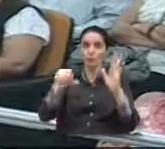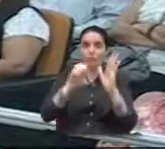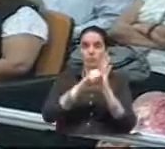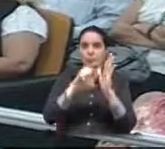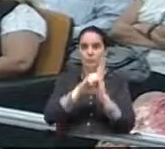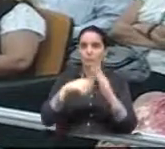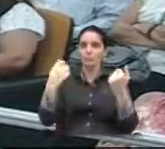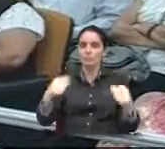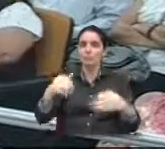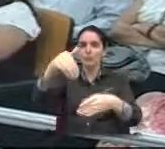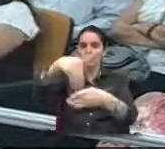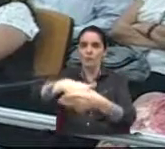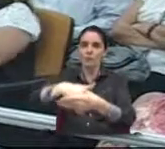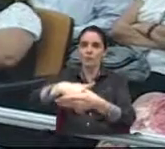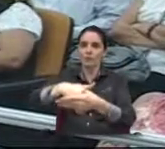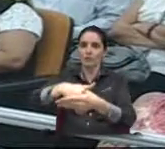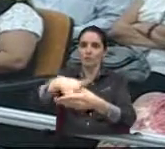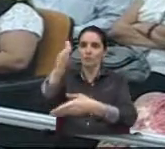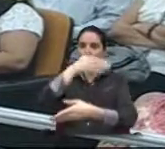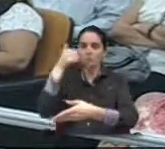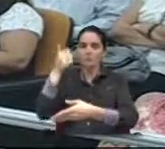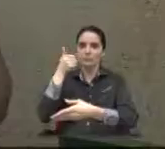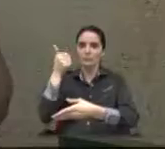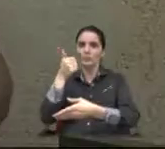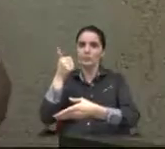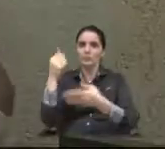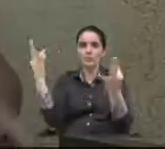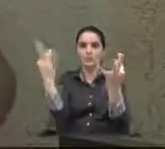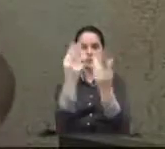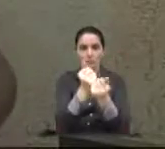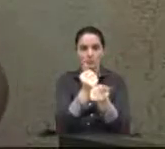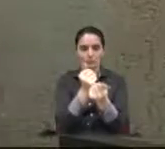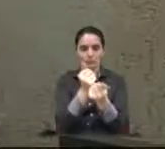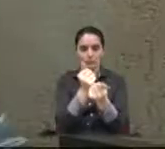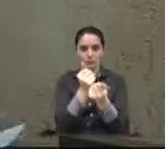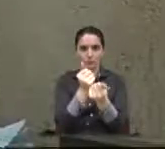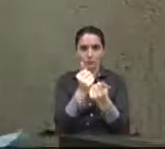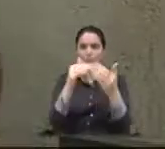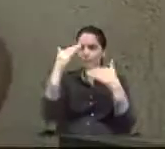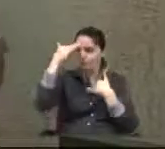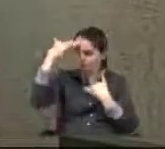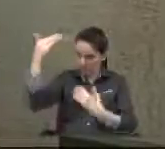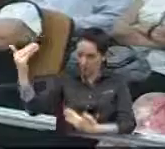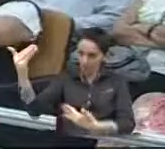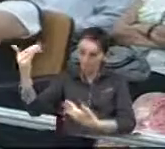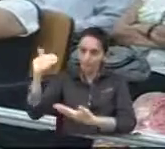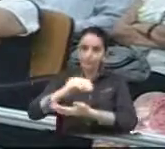hora dele ser votado já, para a melhoria de todo mundo, para a melhoria da educação da cidade. Muito obrigada.